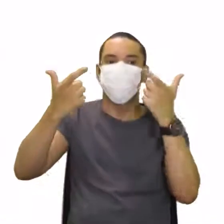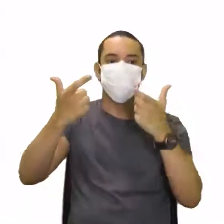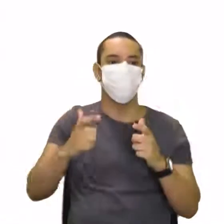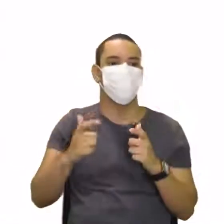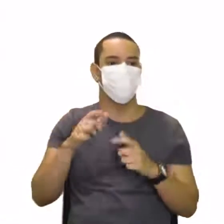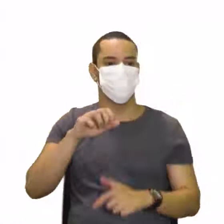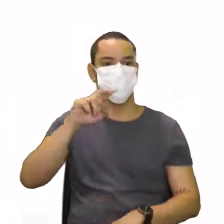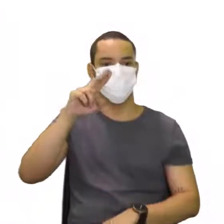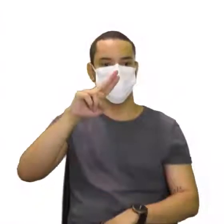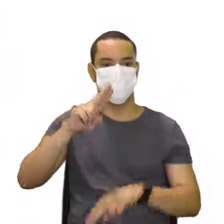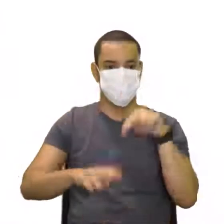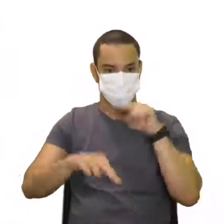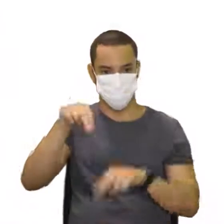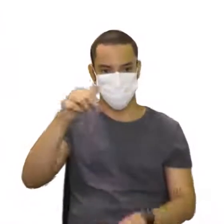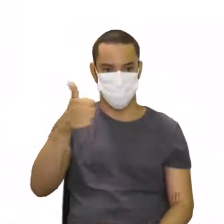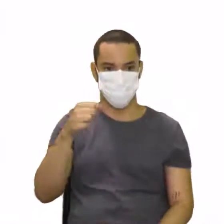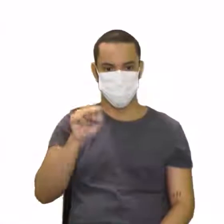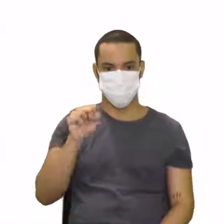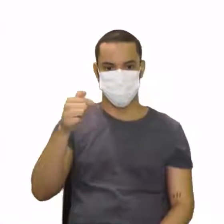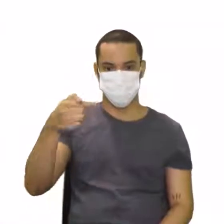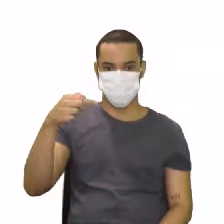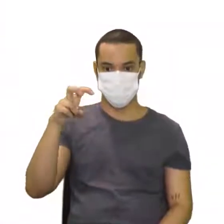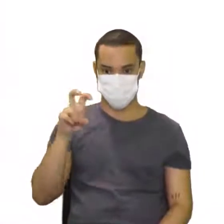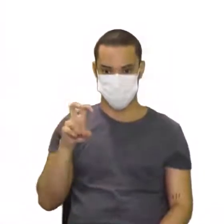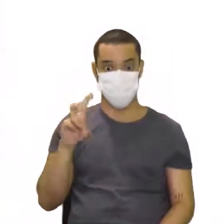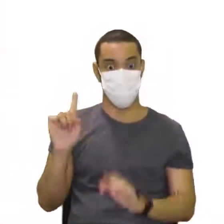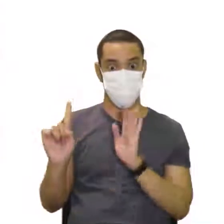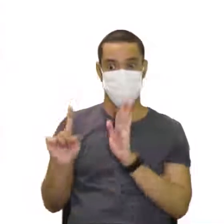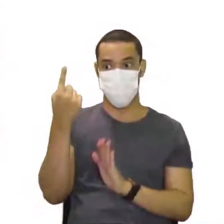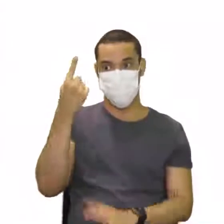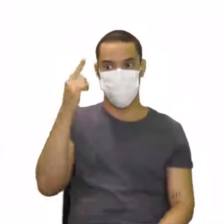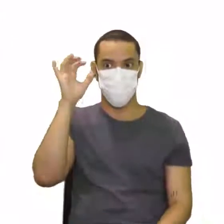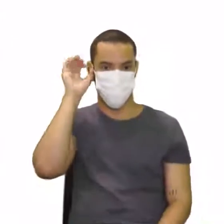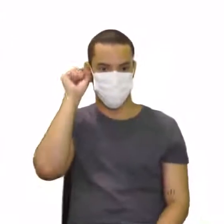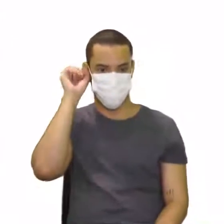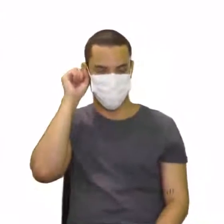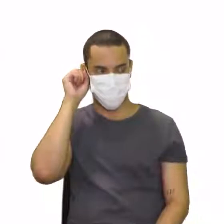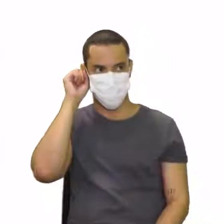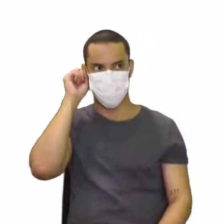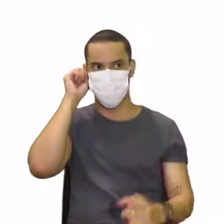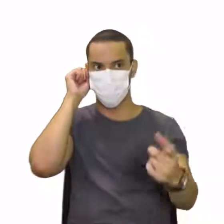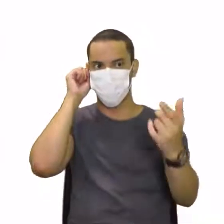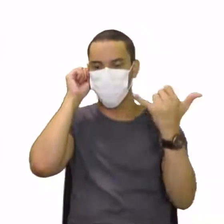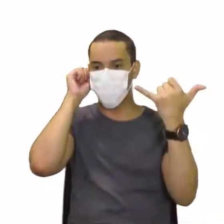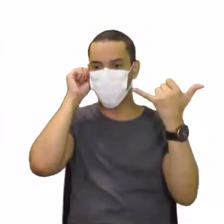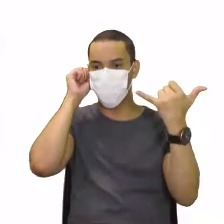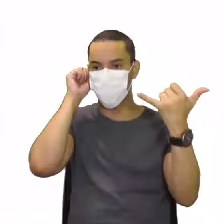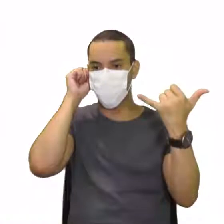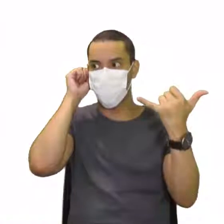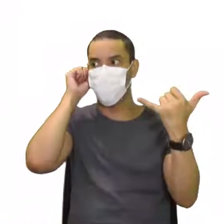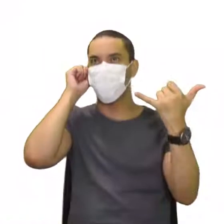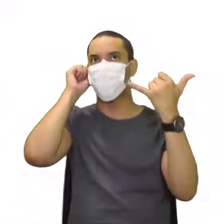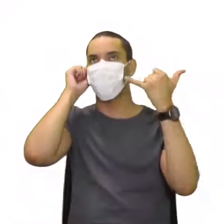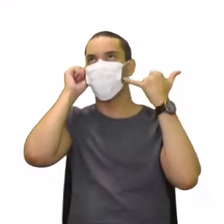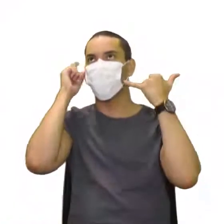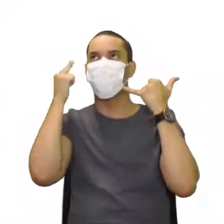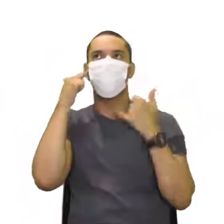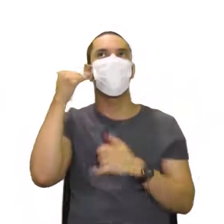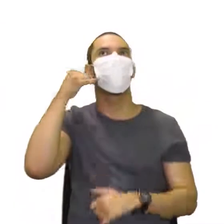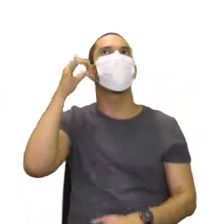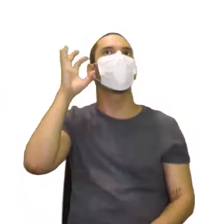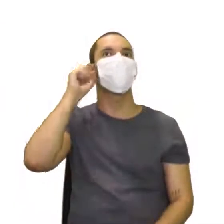1875, ok? Então, foi o primeiro aí a ouvir a voz humana pelo dispositivo, né, chamado de telefone. As